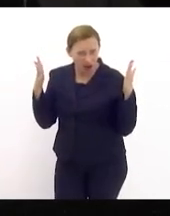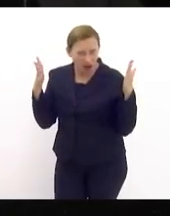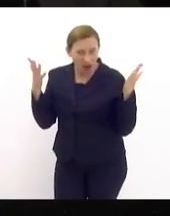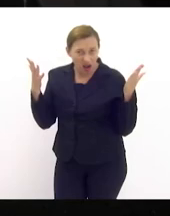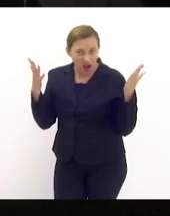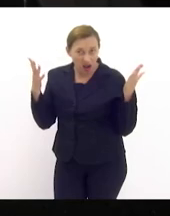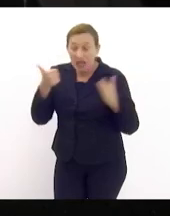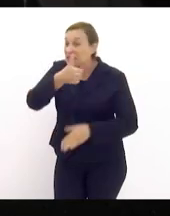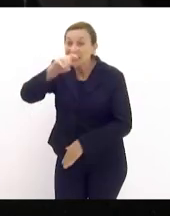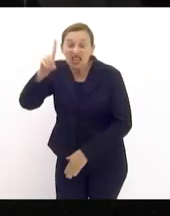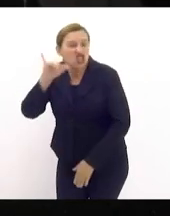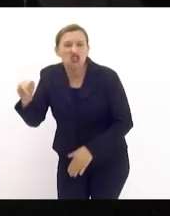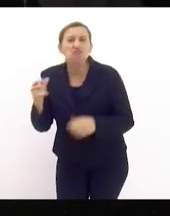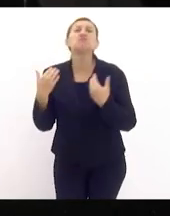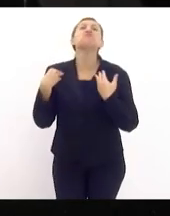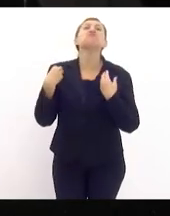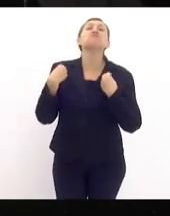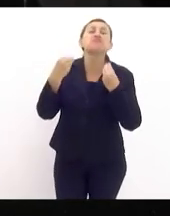100 dias de quê?